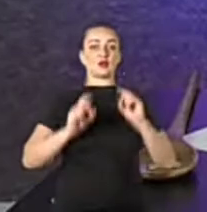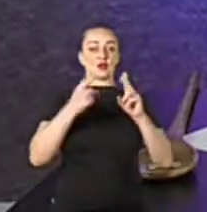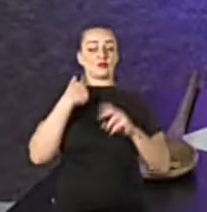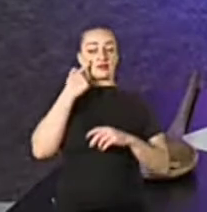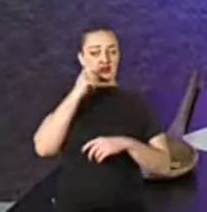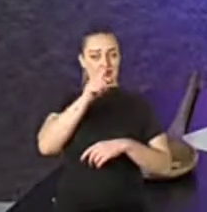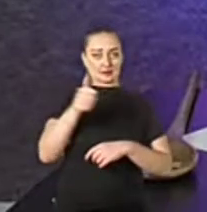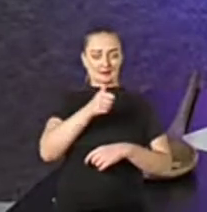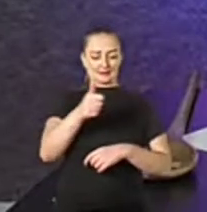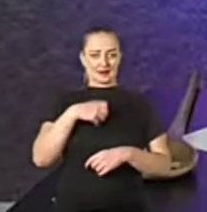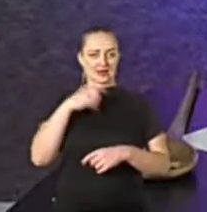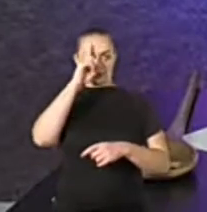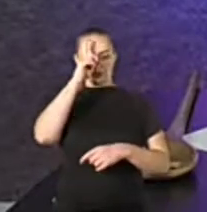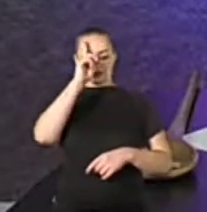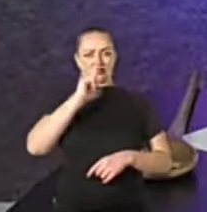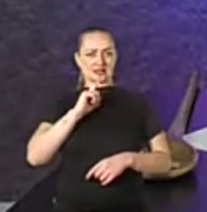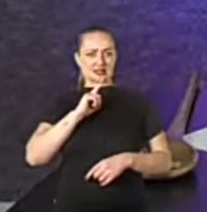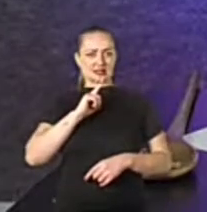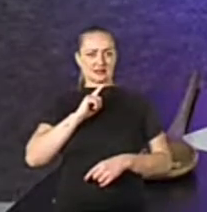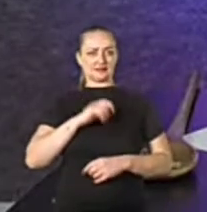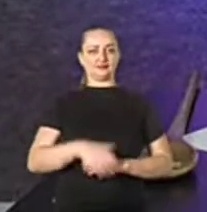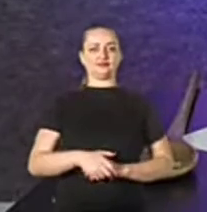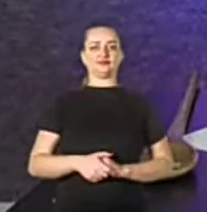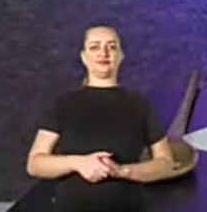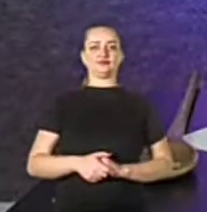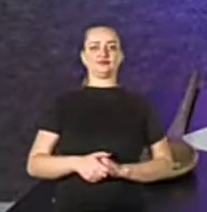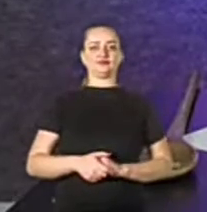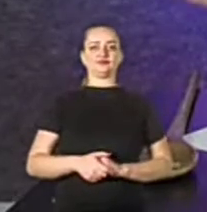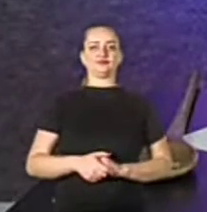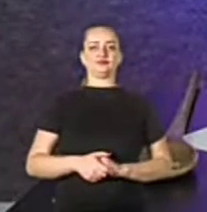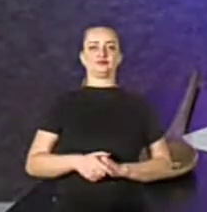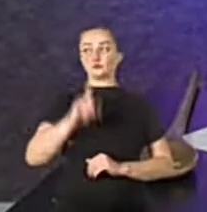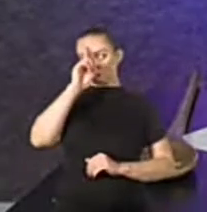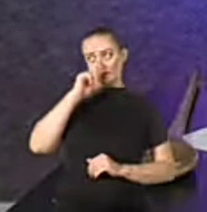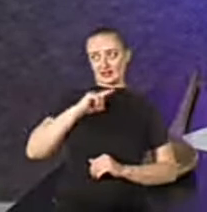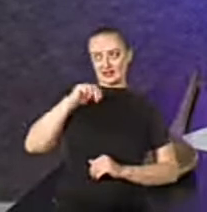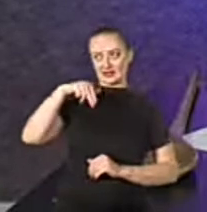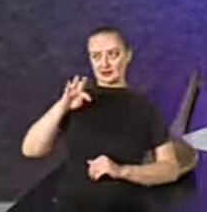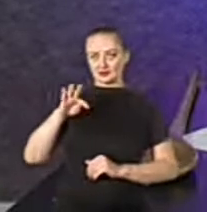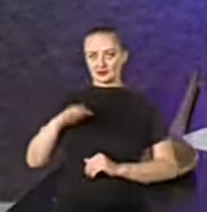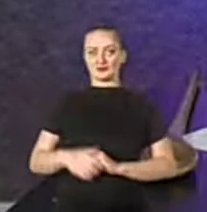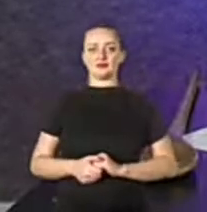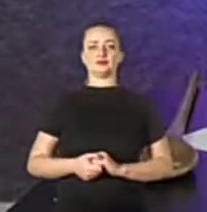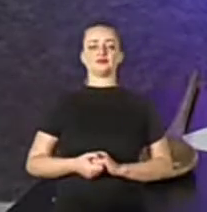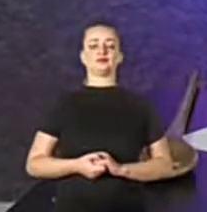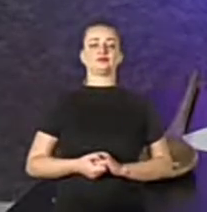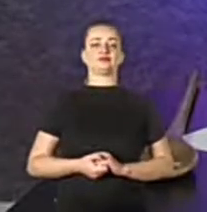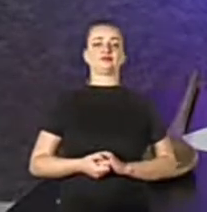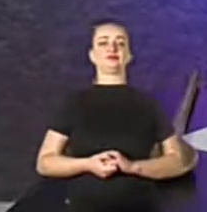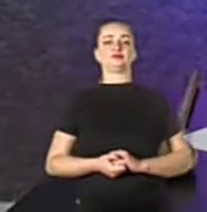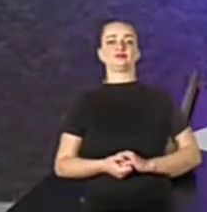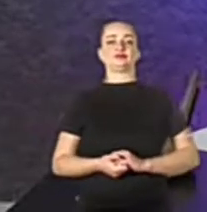é sem dúvidas por enquanto em dúvida nattys se tem dúvidas vamos ver aqui